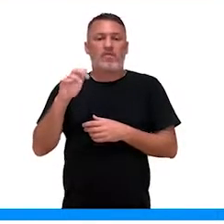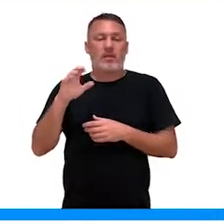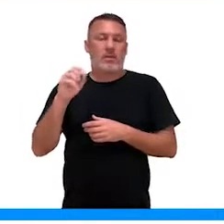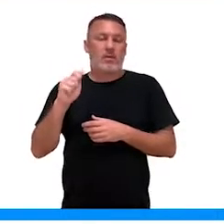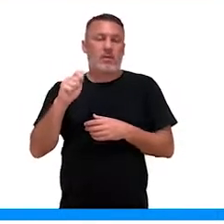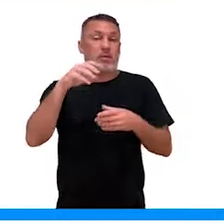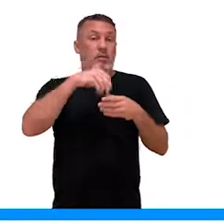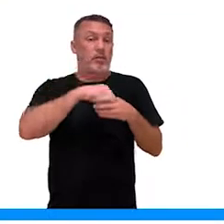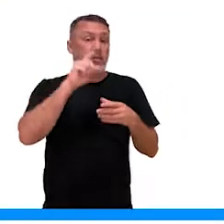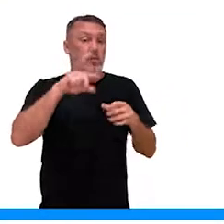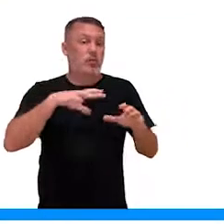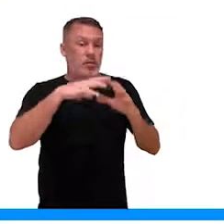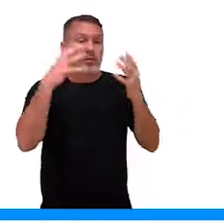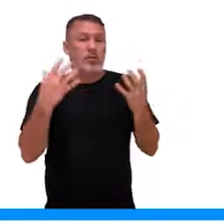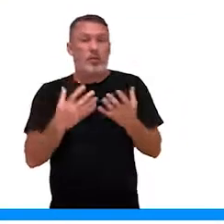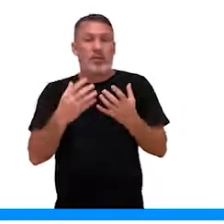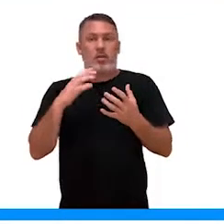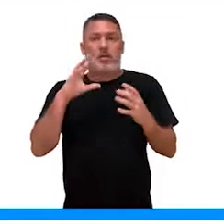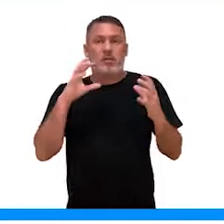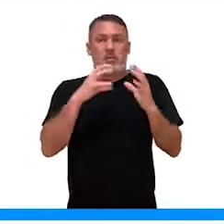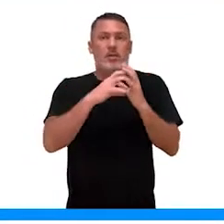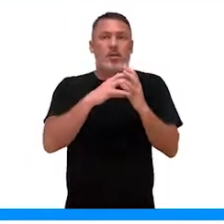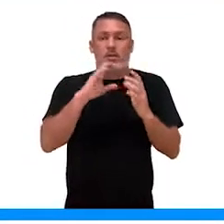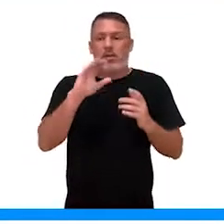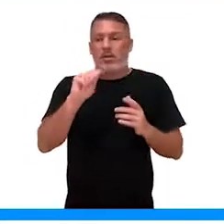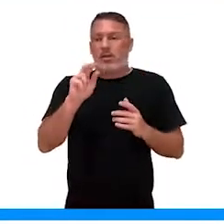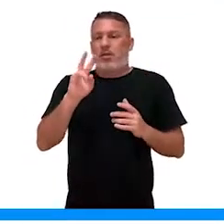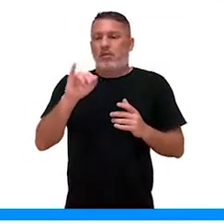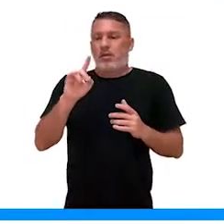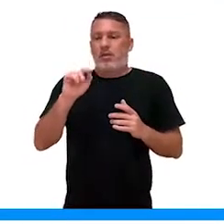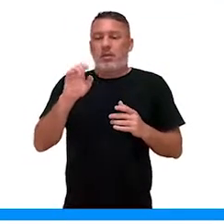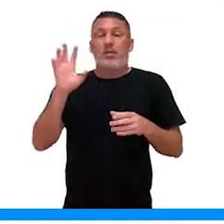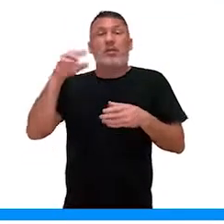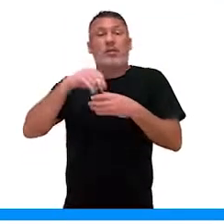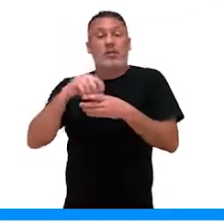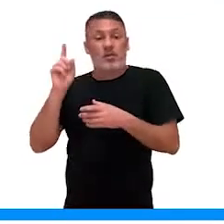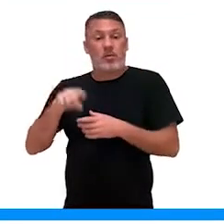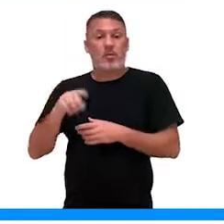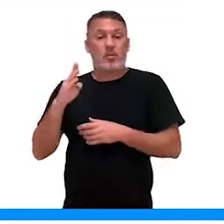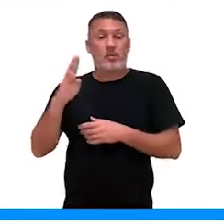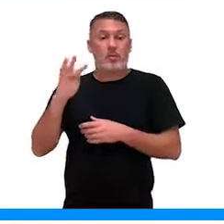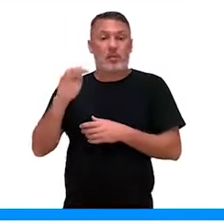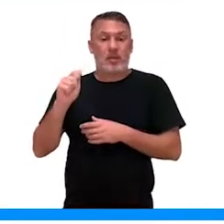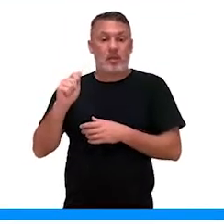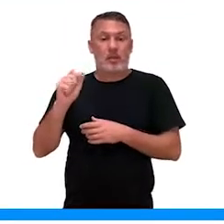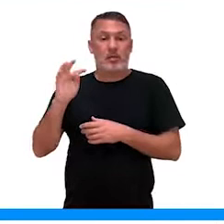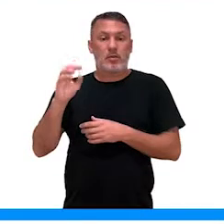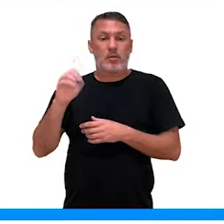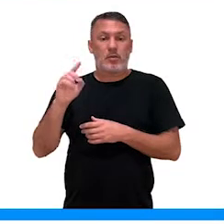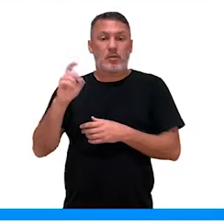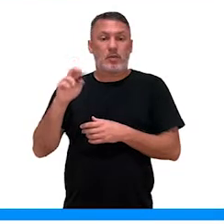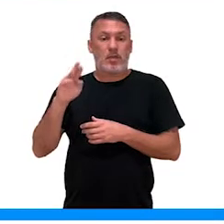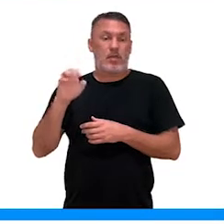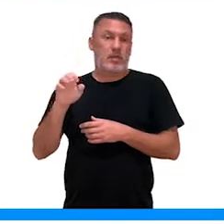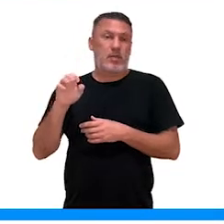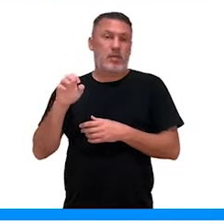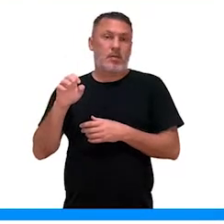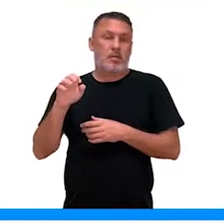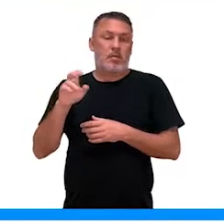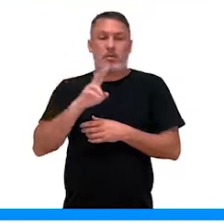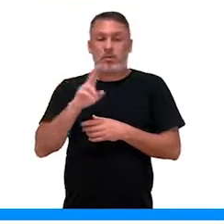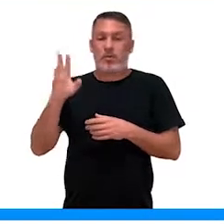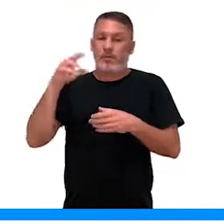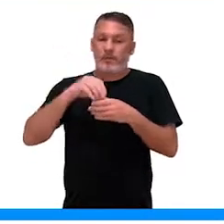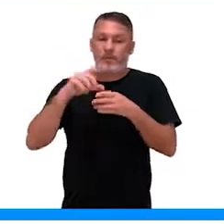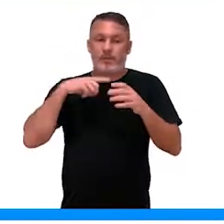meio. E o que está em volta é a blastoderme. Então, ele tem a blastoderme envolvendo e agora ele